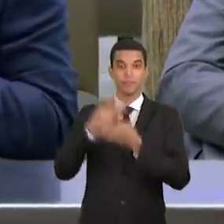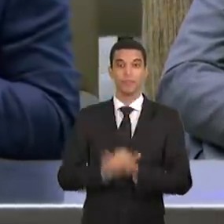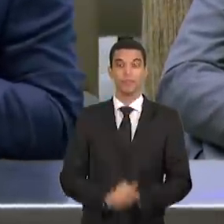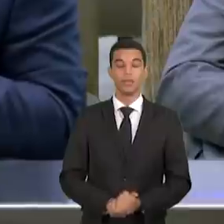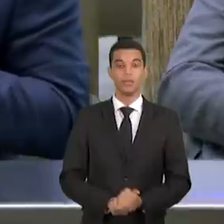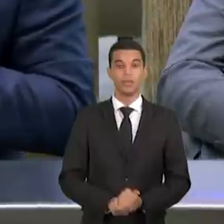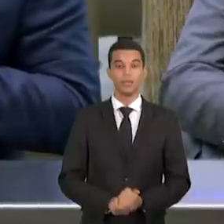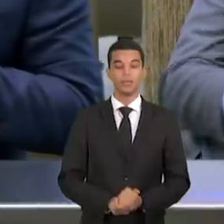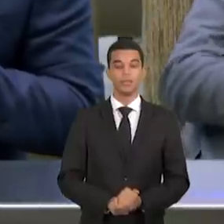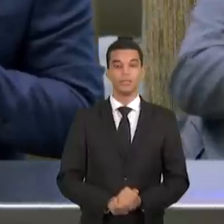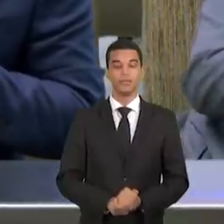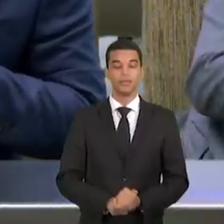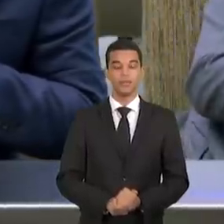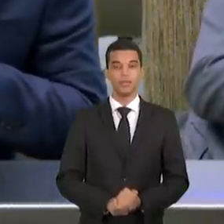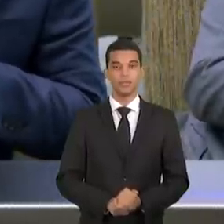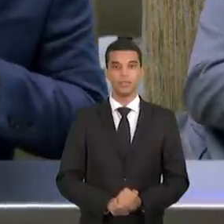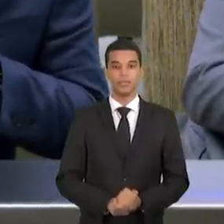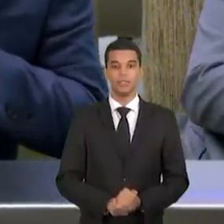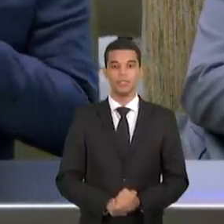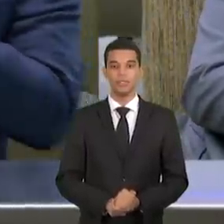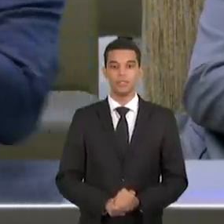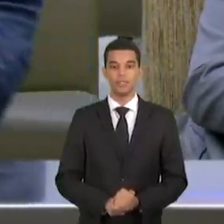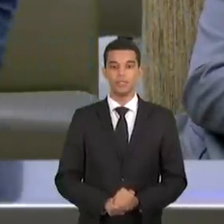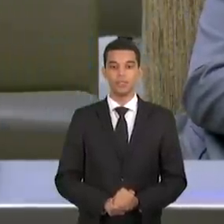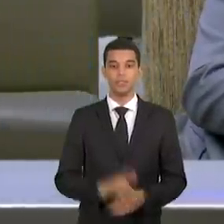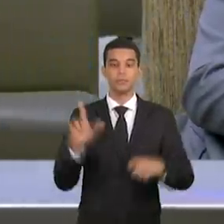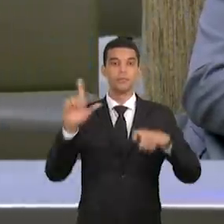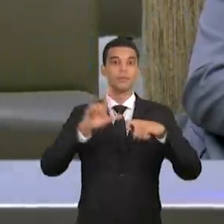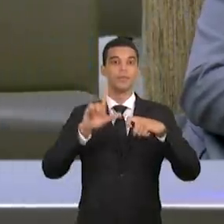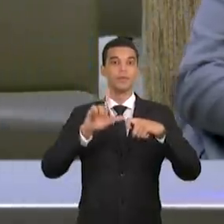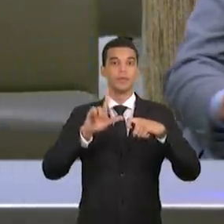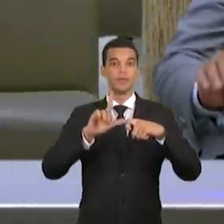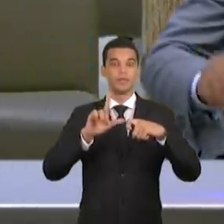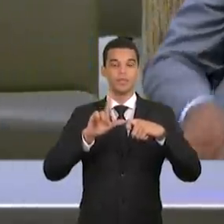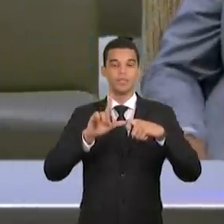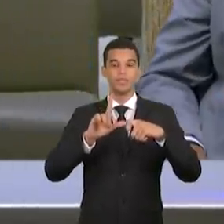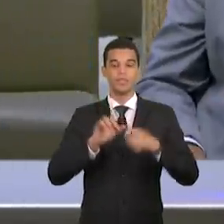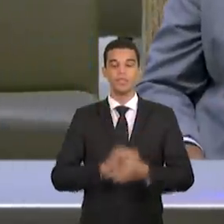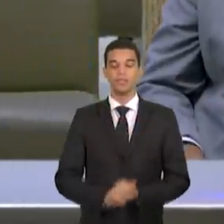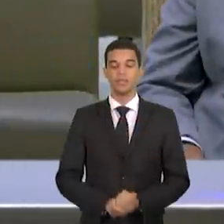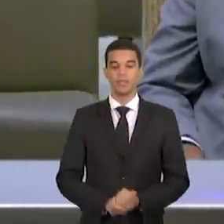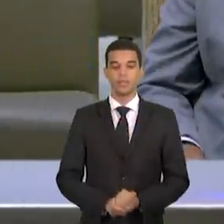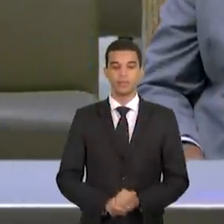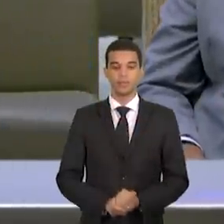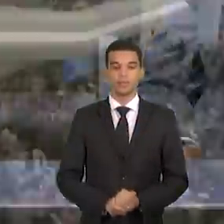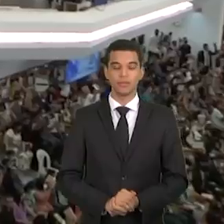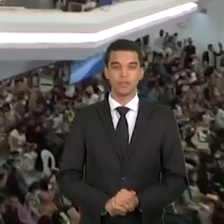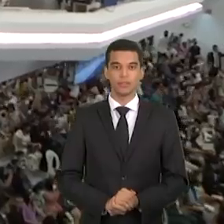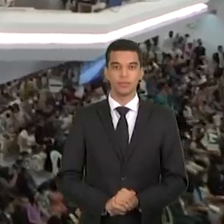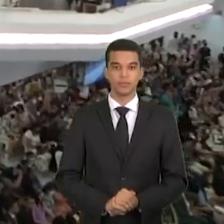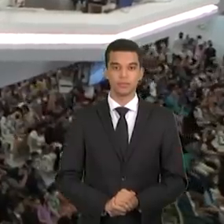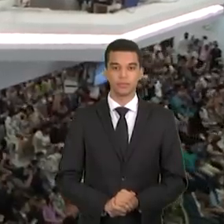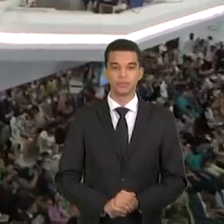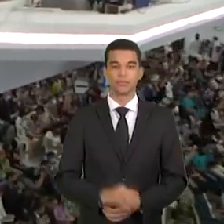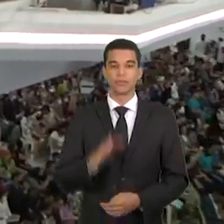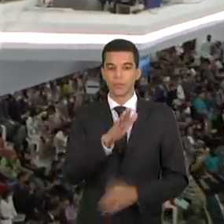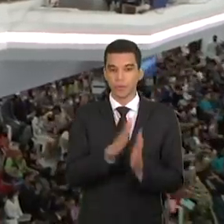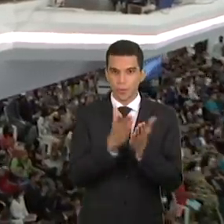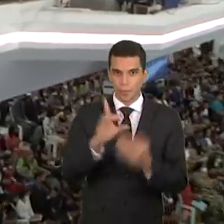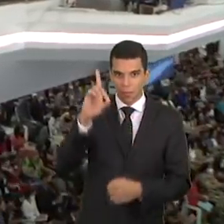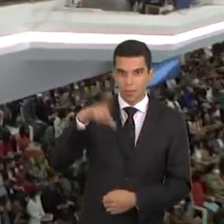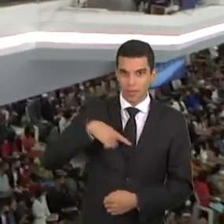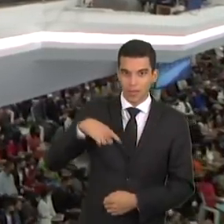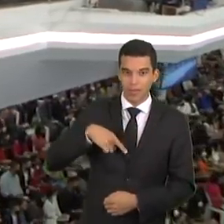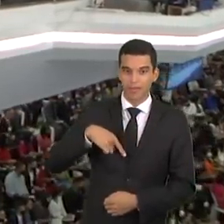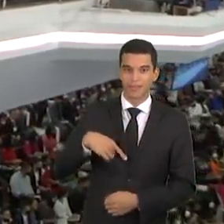Lucas. Quem tem Bíblia aqui? Levante assim, balance a Bíblia e dê uma glória para Deus.